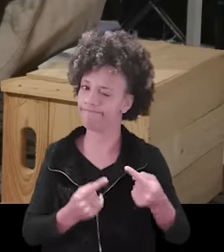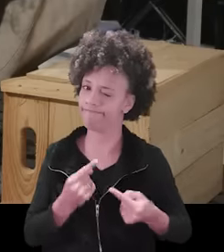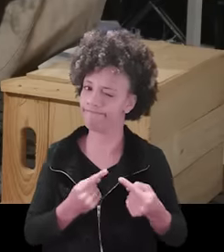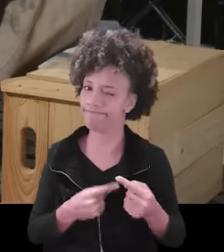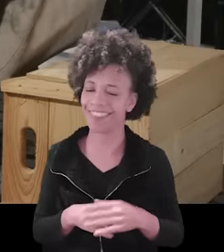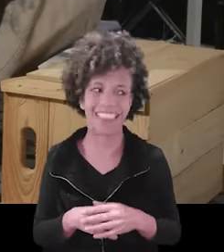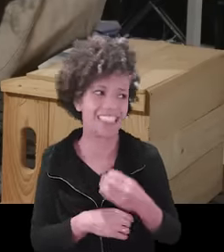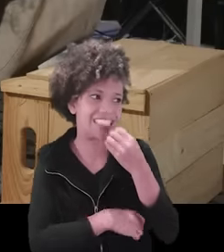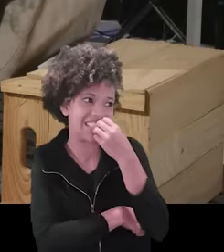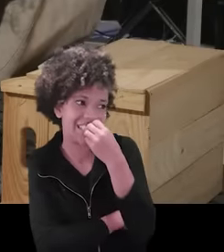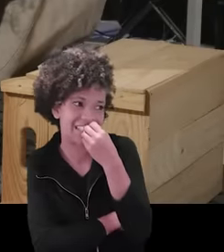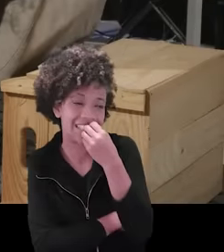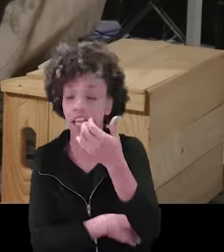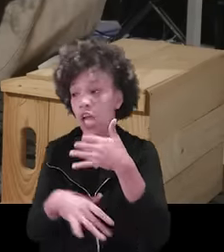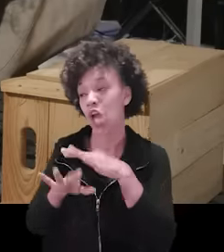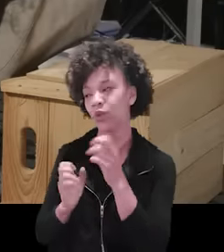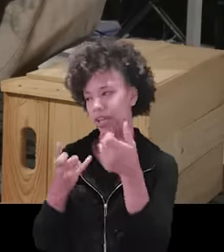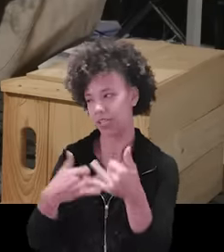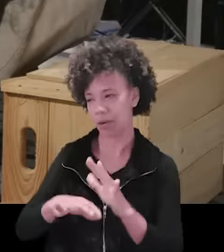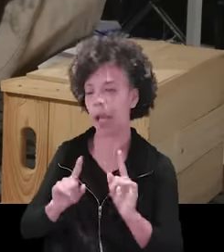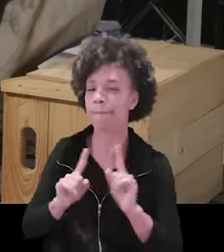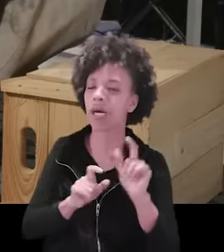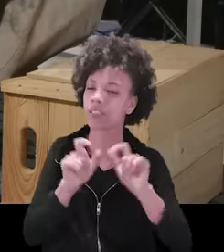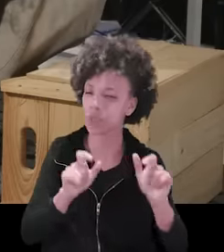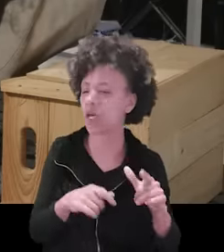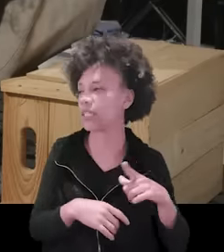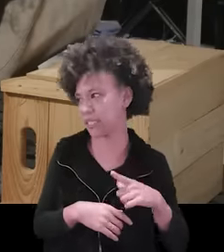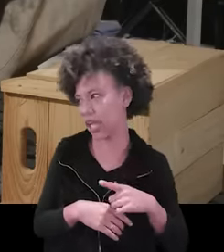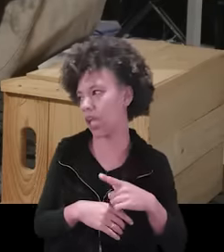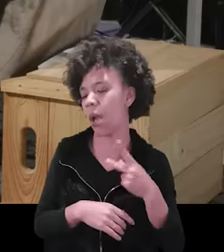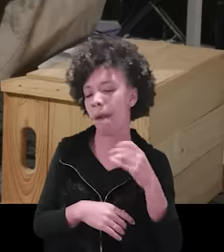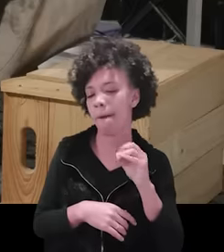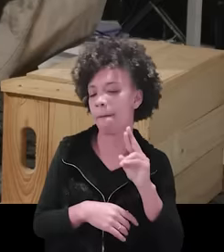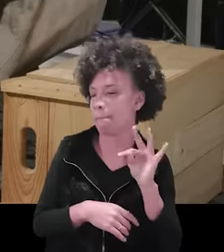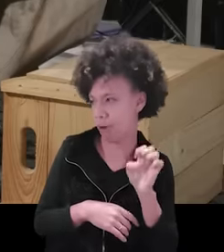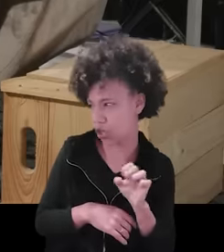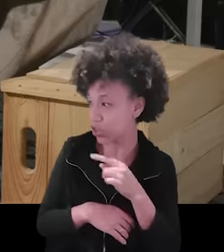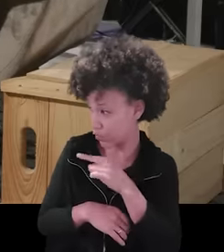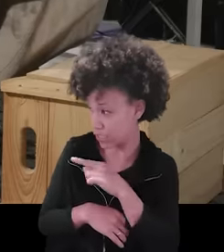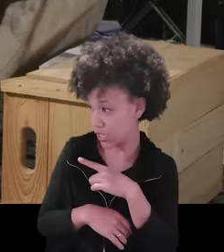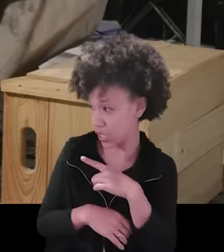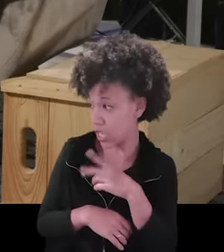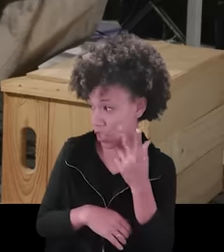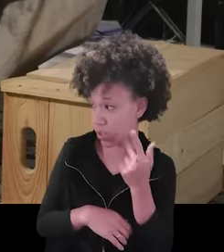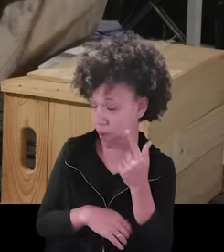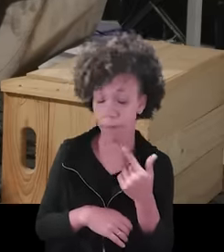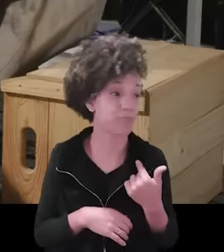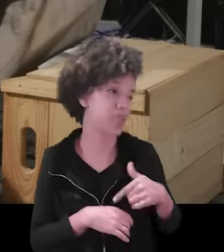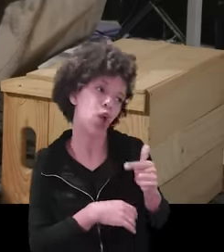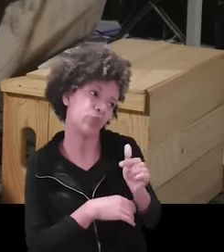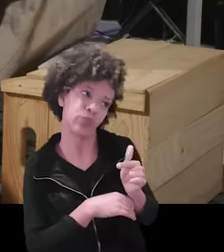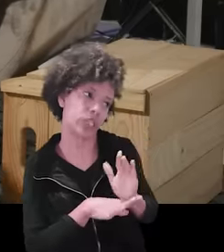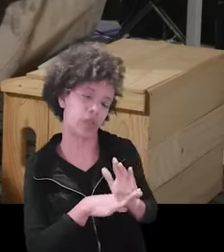entramos na política em querem falar sobre isso viu não entendi mas a galera lá tem como você tem arma assim é uma coisa normal